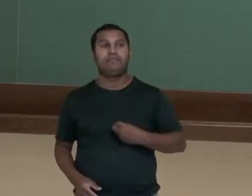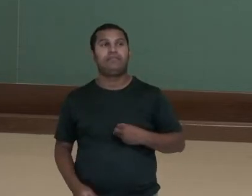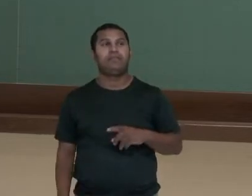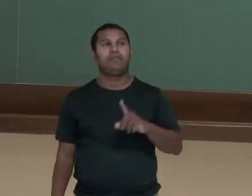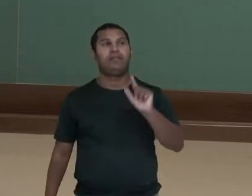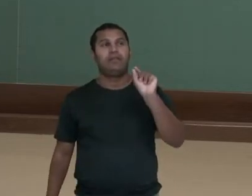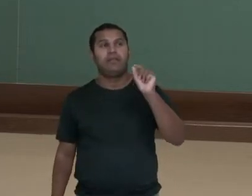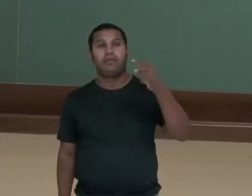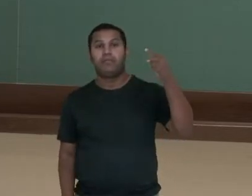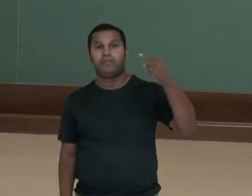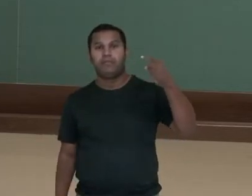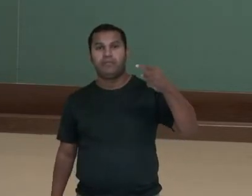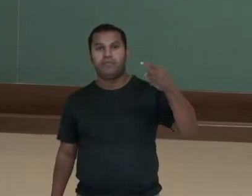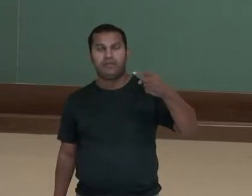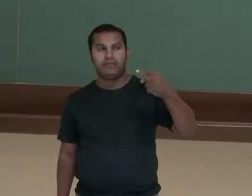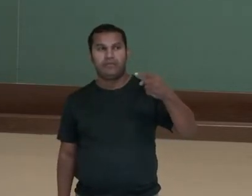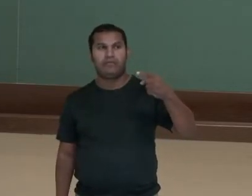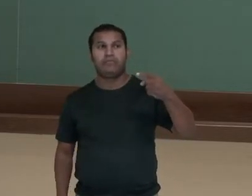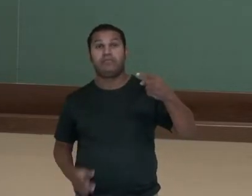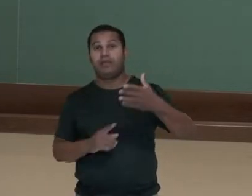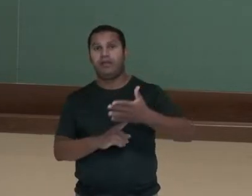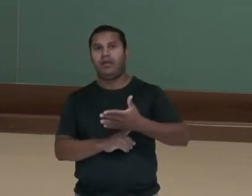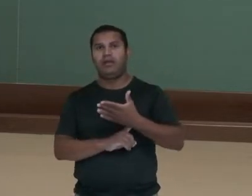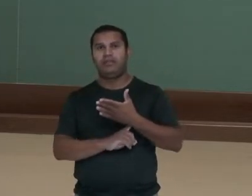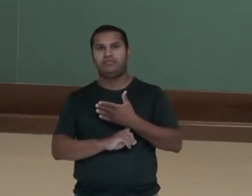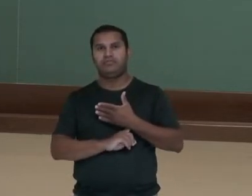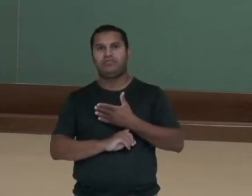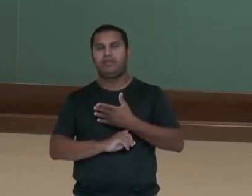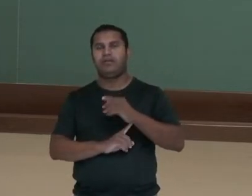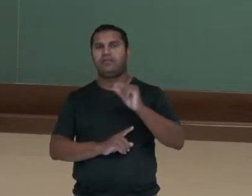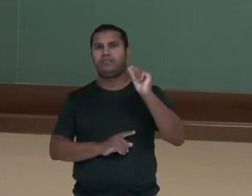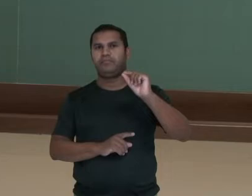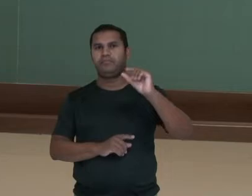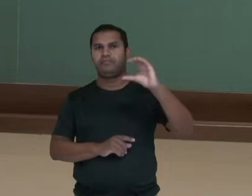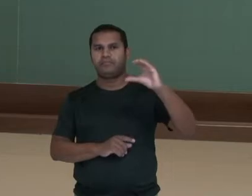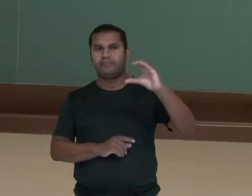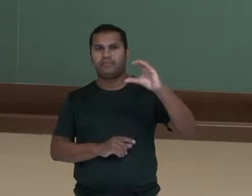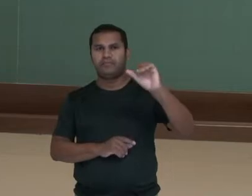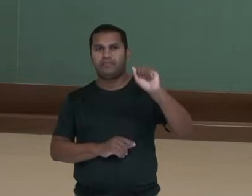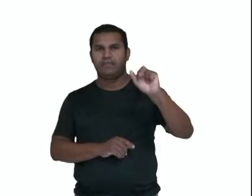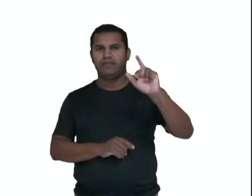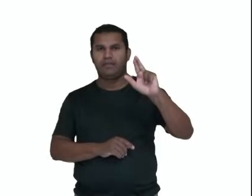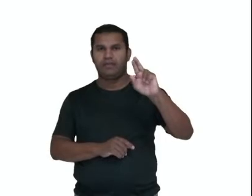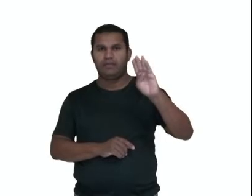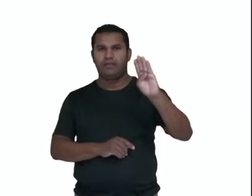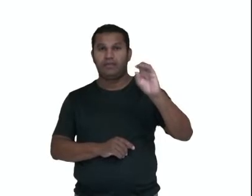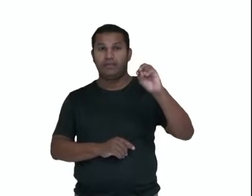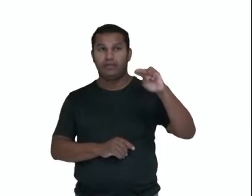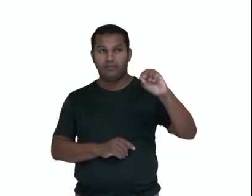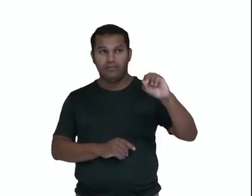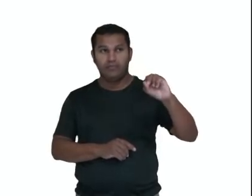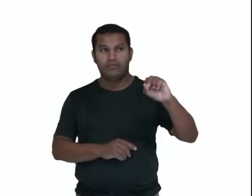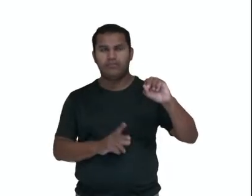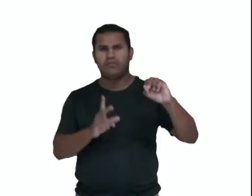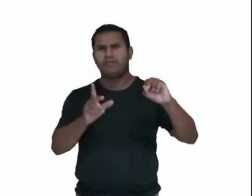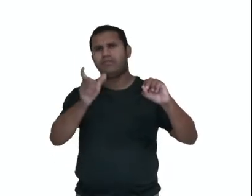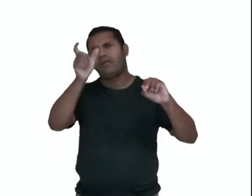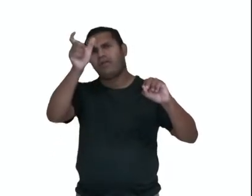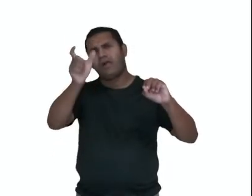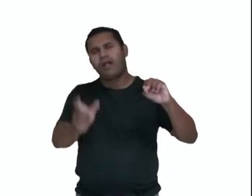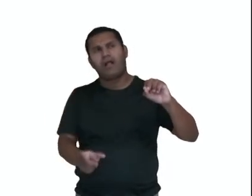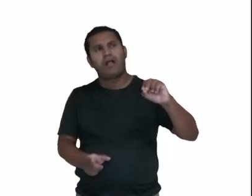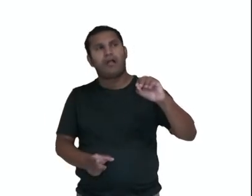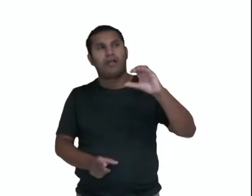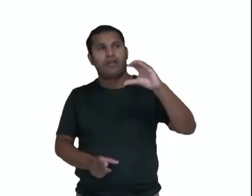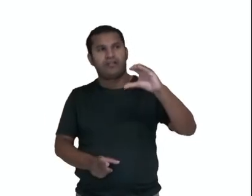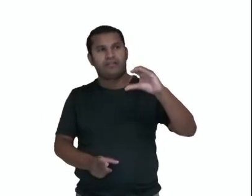setinha para a gente lembrar, que é o CHOMPS, que é, em primeiro lugar, mais abundante, nós temos o carbono. Depois tem hidrogênio,